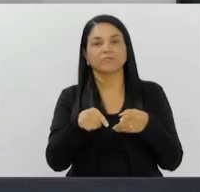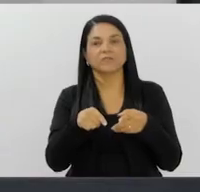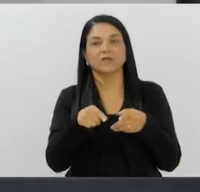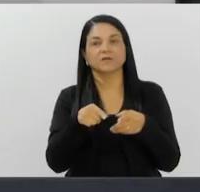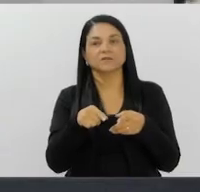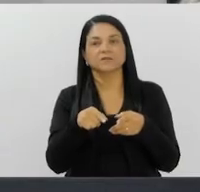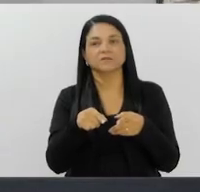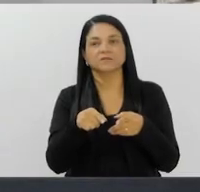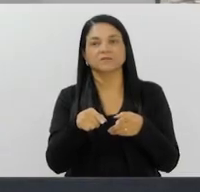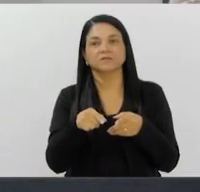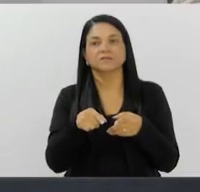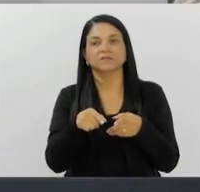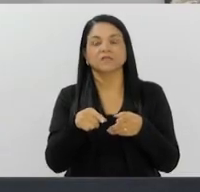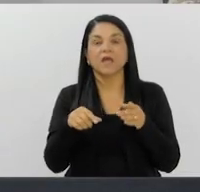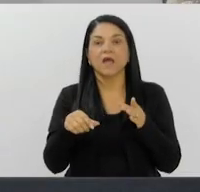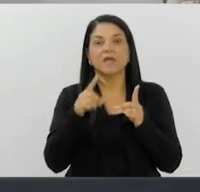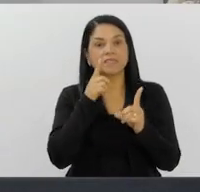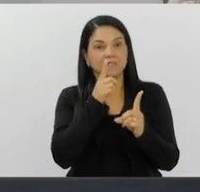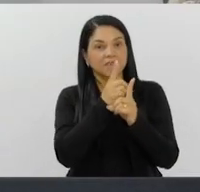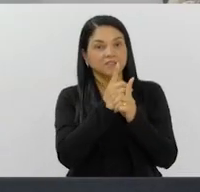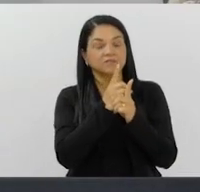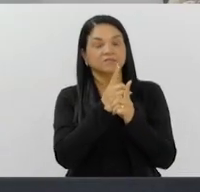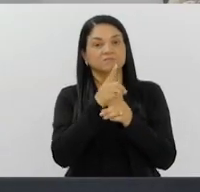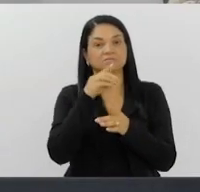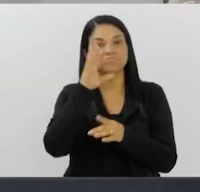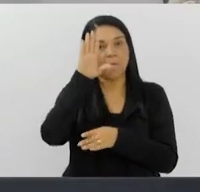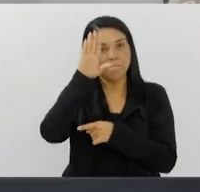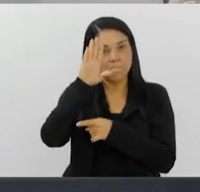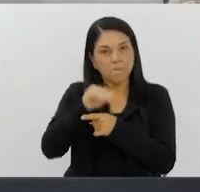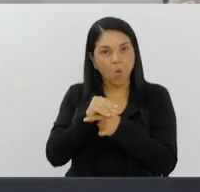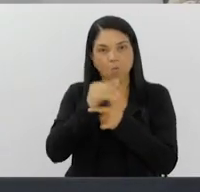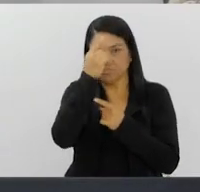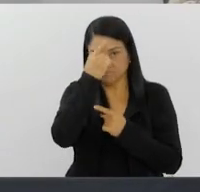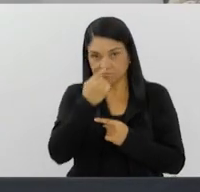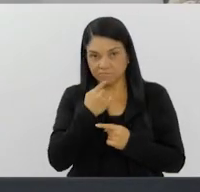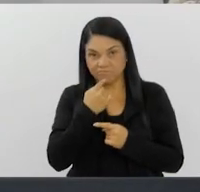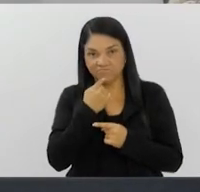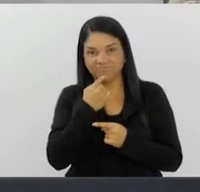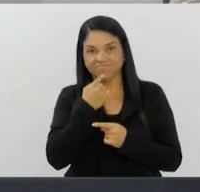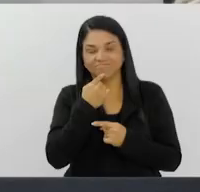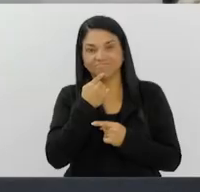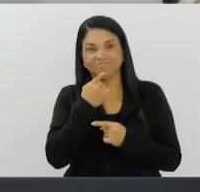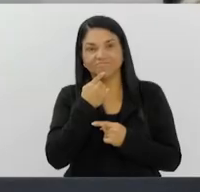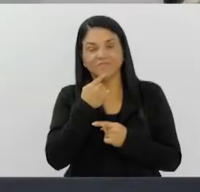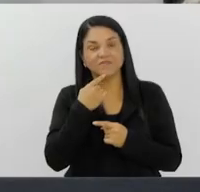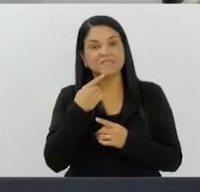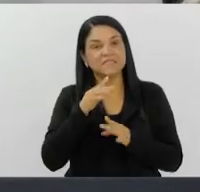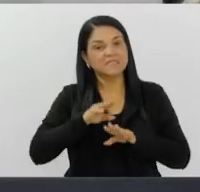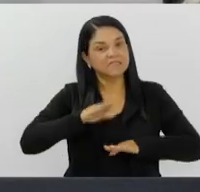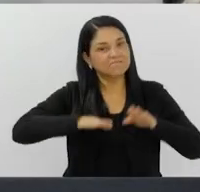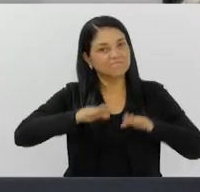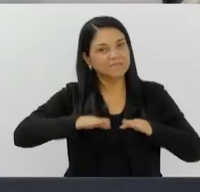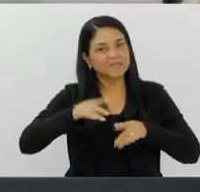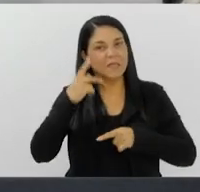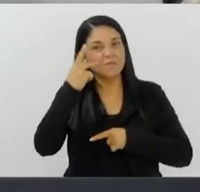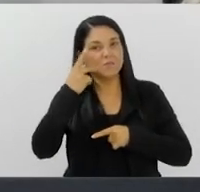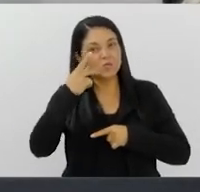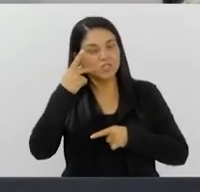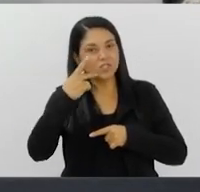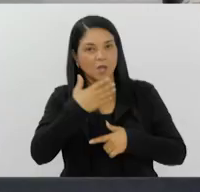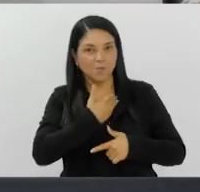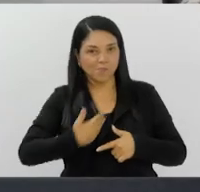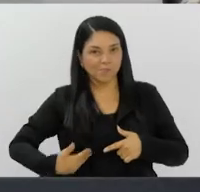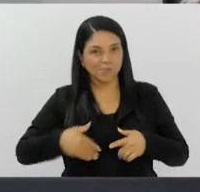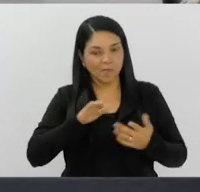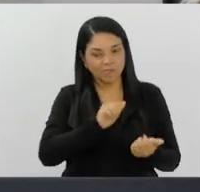muito sobre autoidentificação e heteroidentificação e elas muitas vezes na política pública elas podem ser adequadas